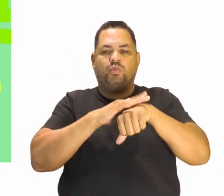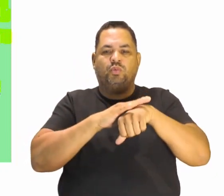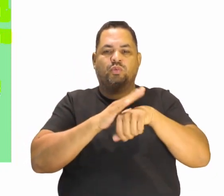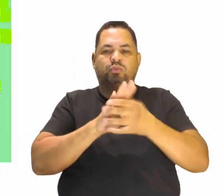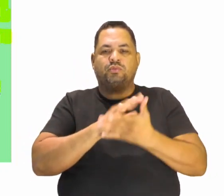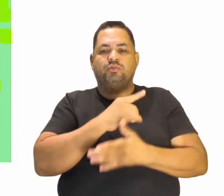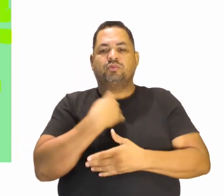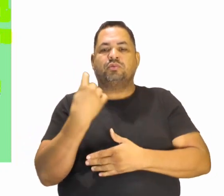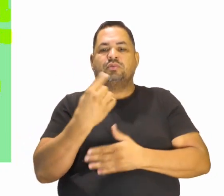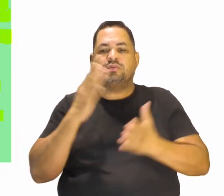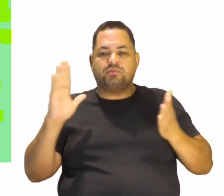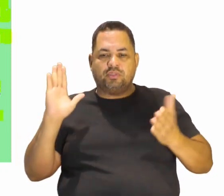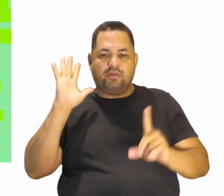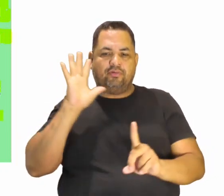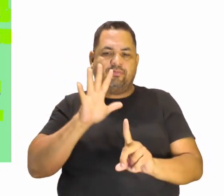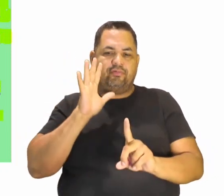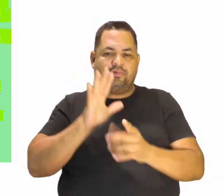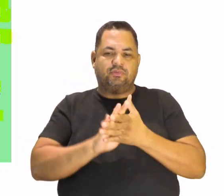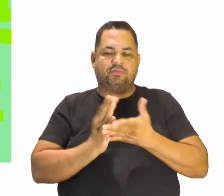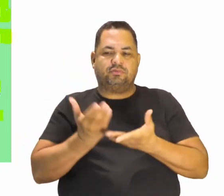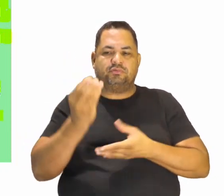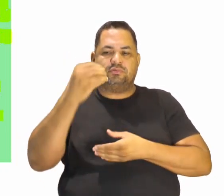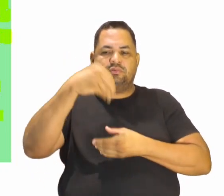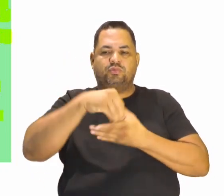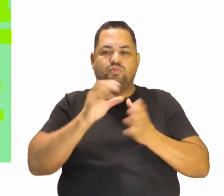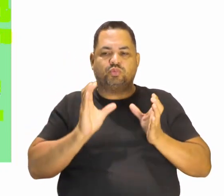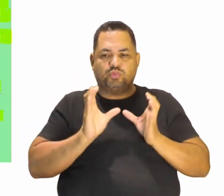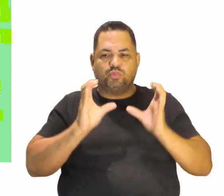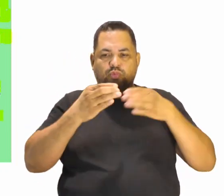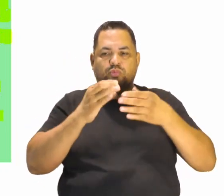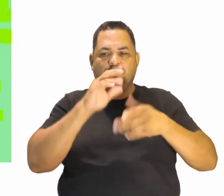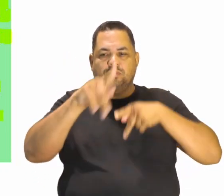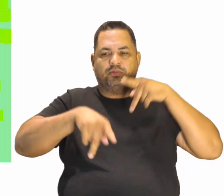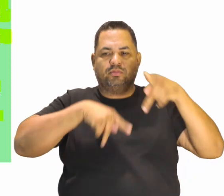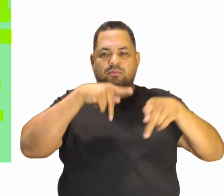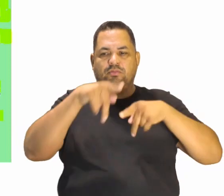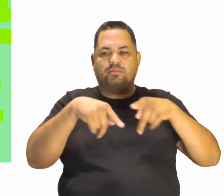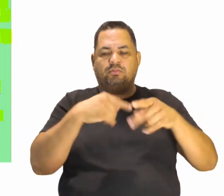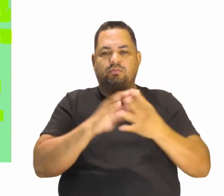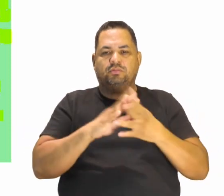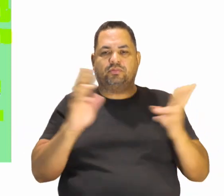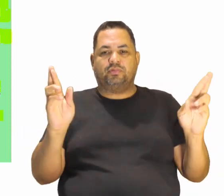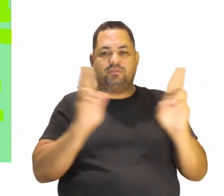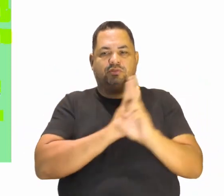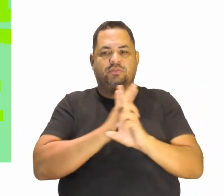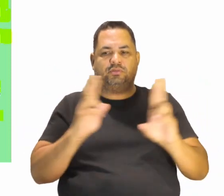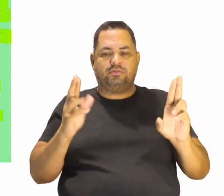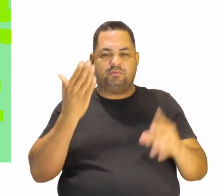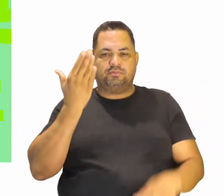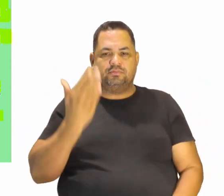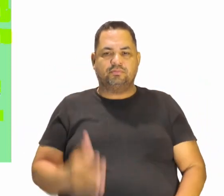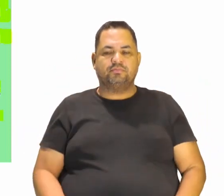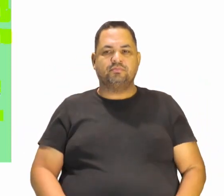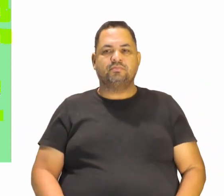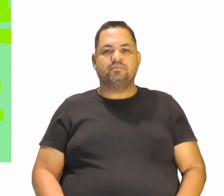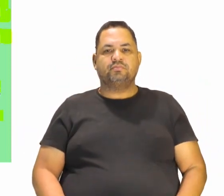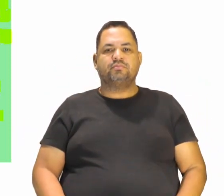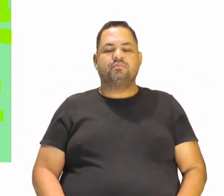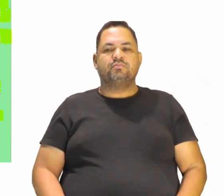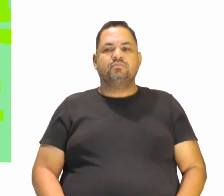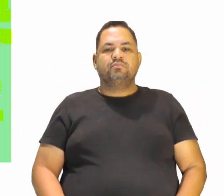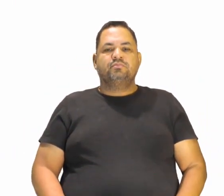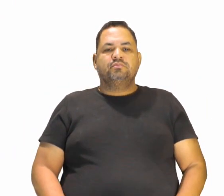seus determinantes em grupos na população. Então, a gente faz essa correlação aí, certo? Tranquilo,